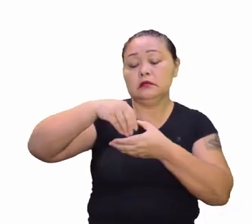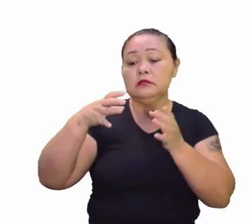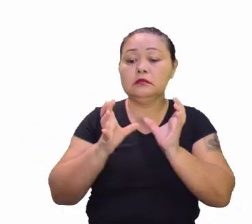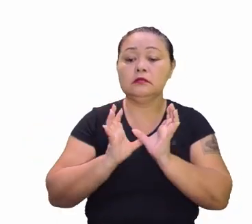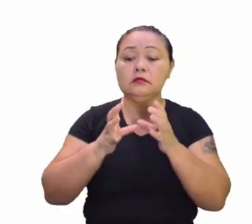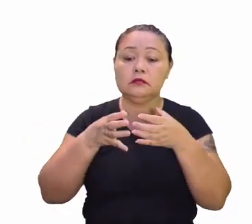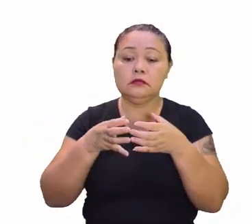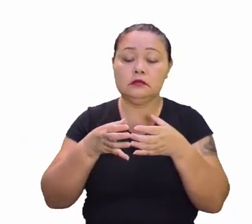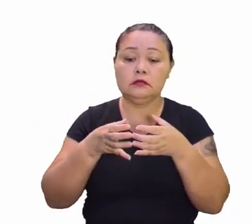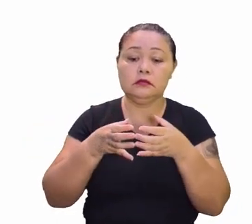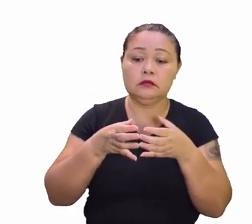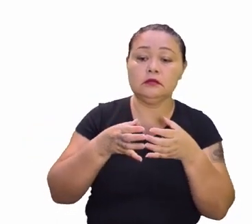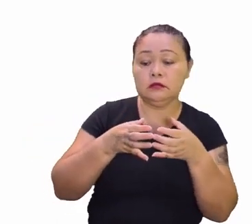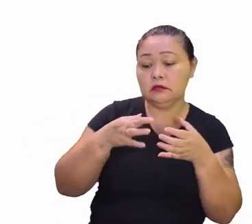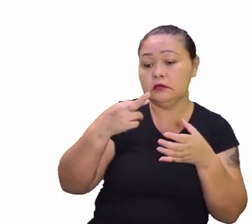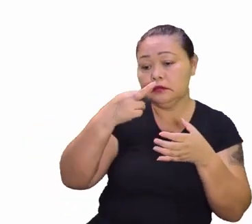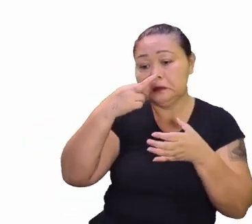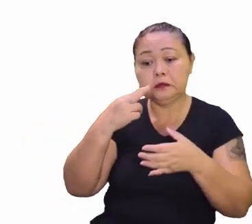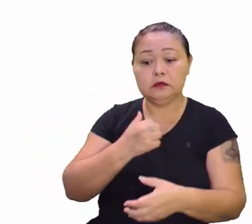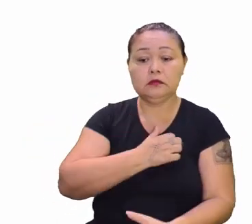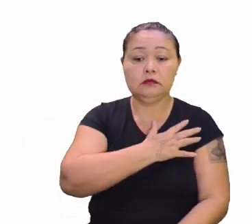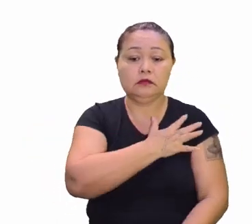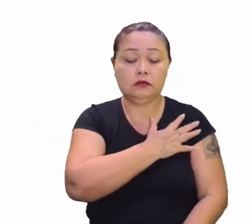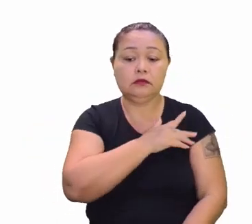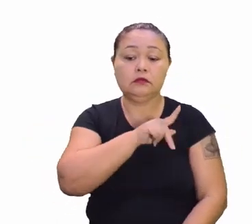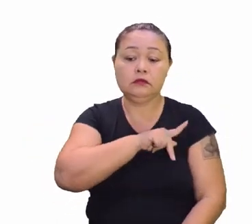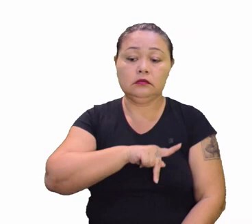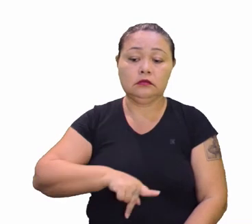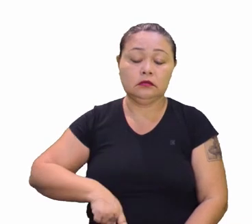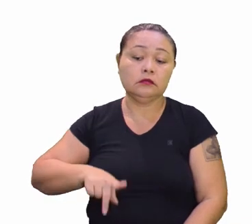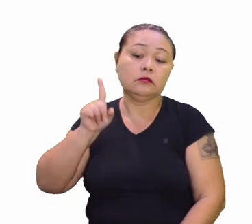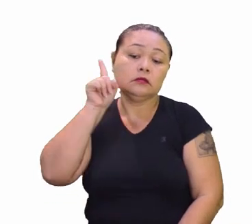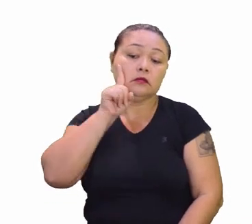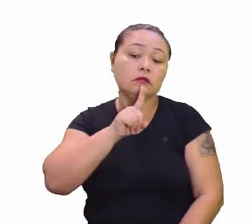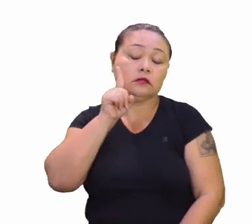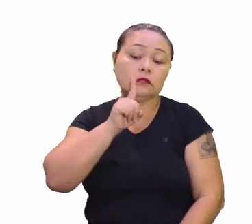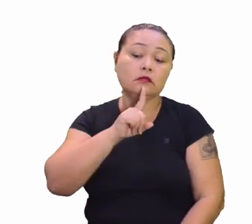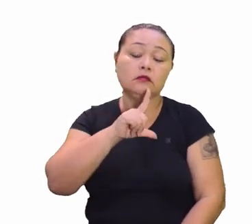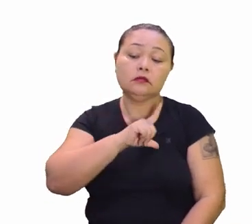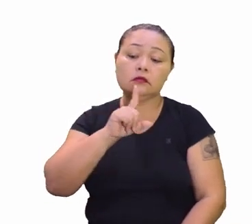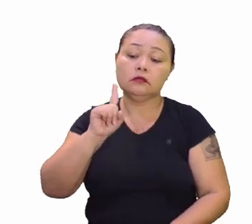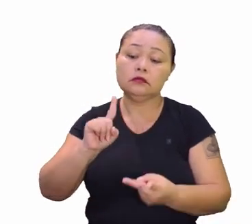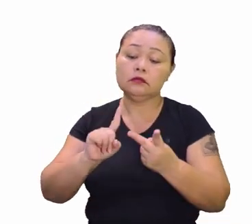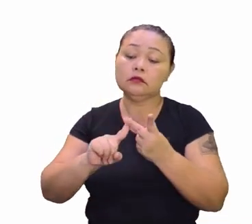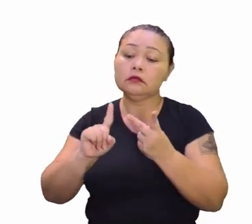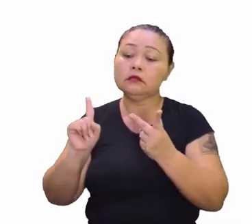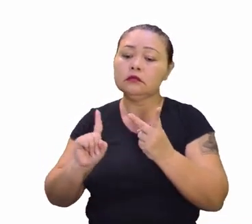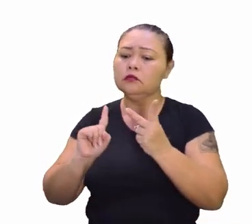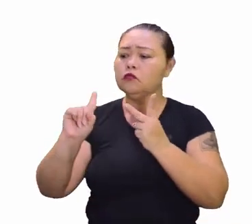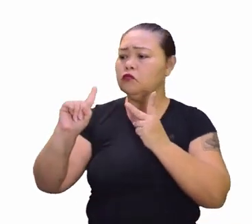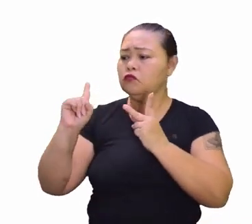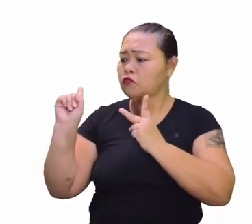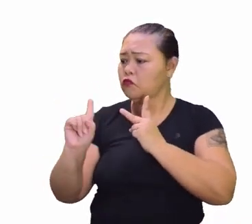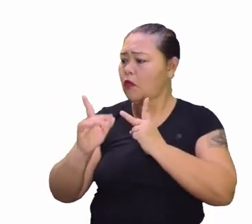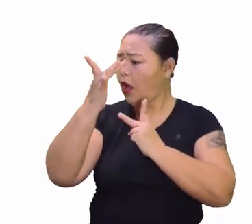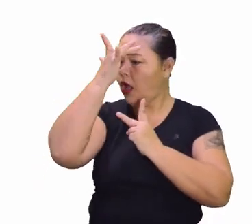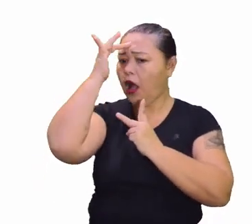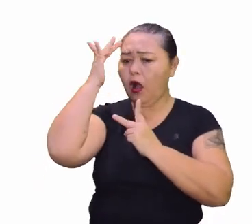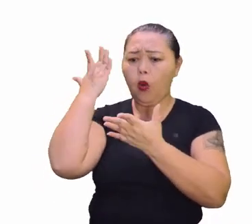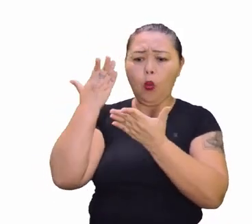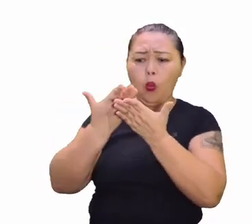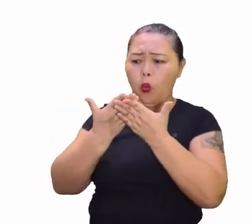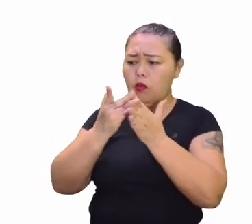equipe do Marechal Rondon e do presidente norte-americano, tinham altos estudiosos,